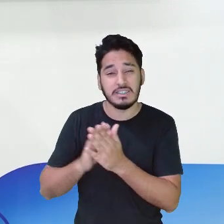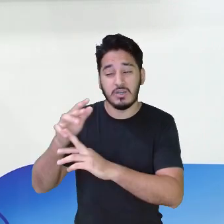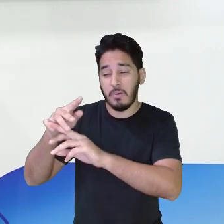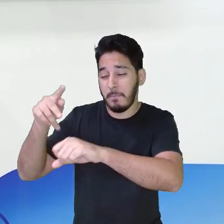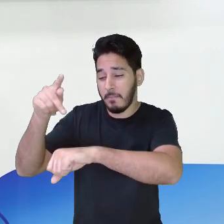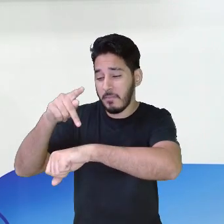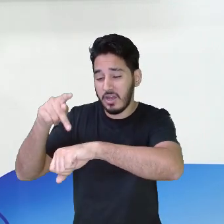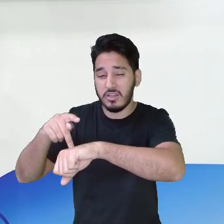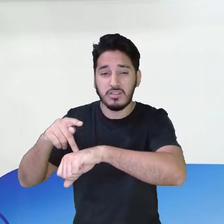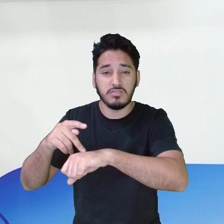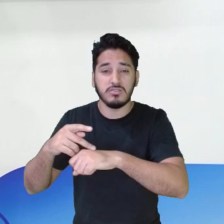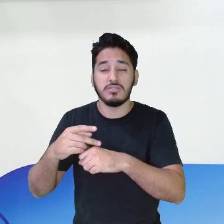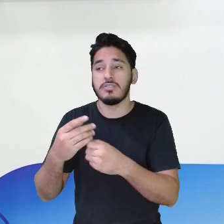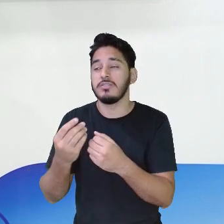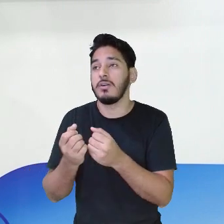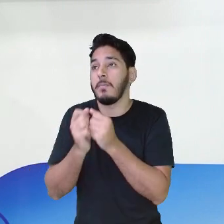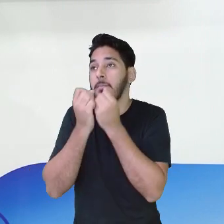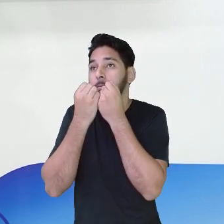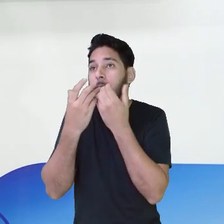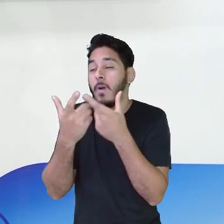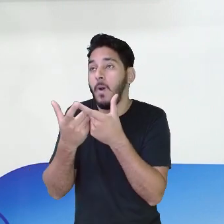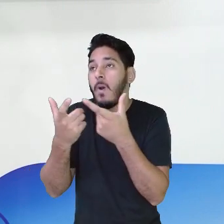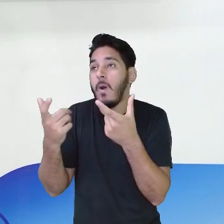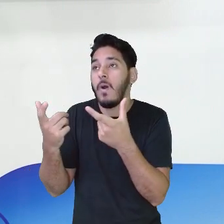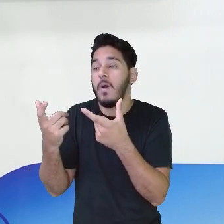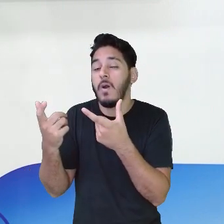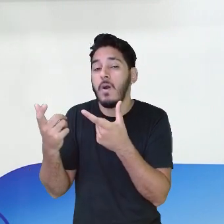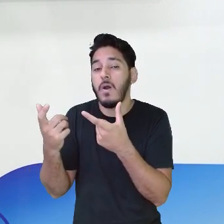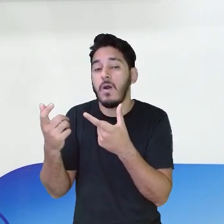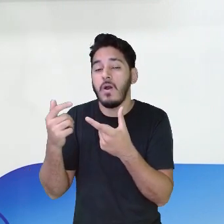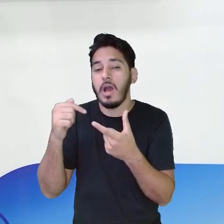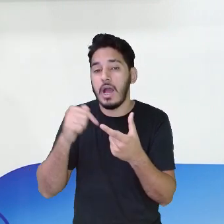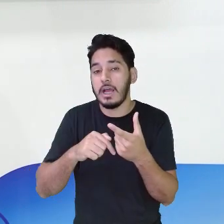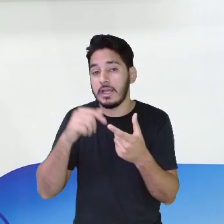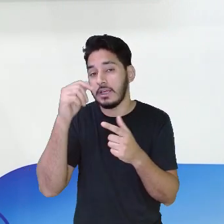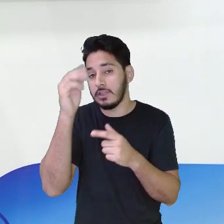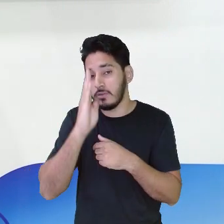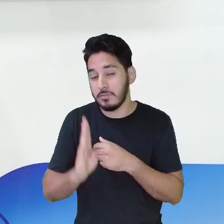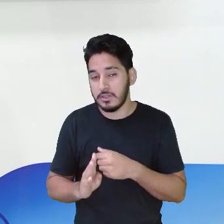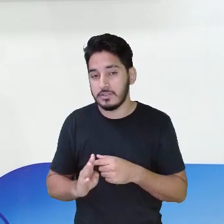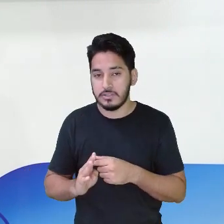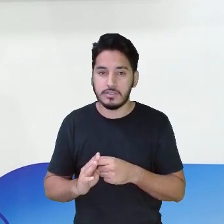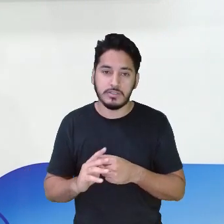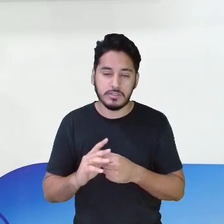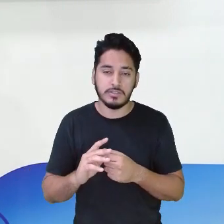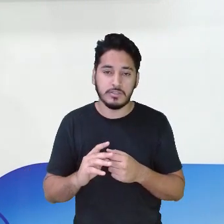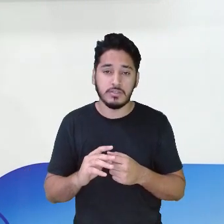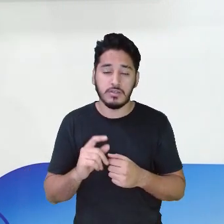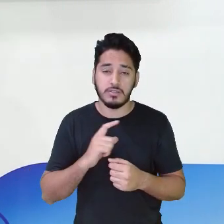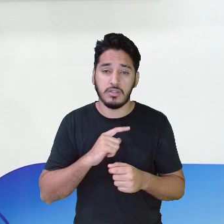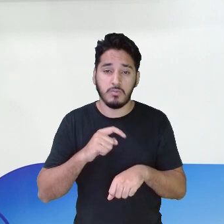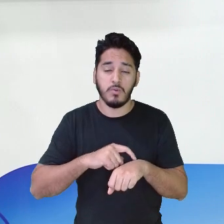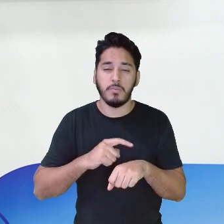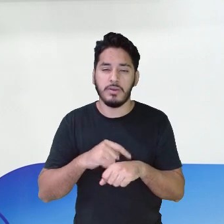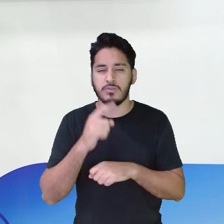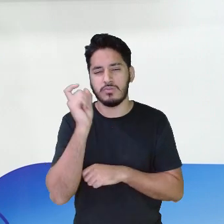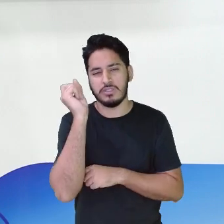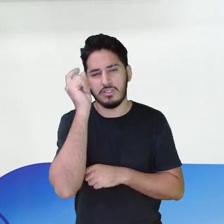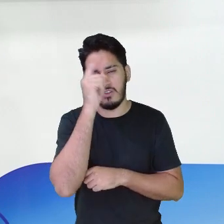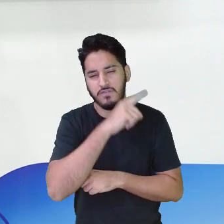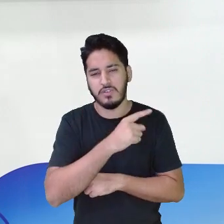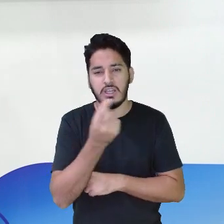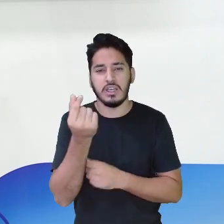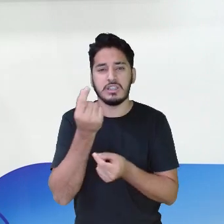esse café da manhã farto, a gente, principalmente aqui no Brasil, que a gente está passando por momentos complicados, né,